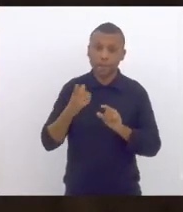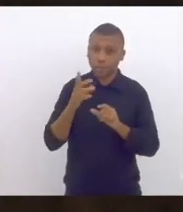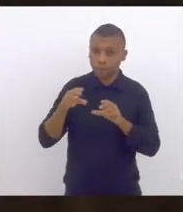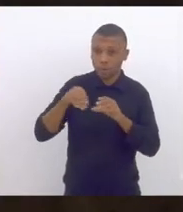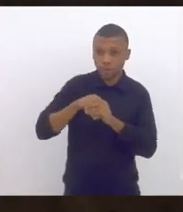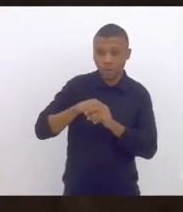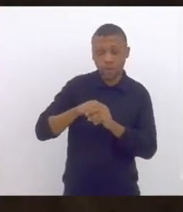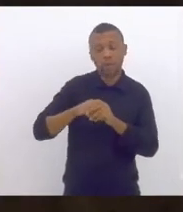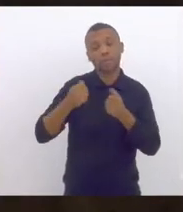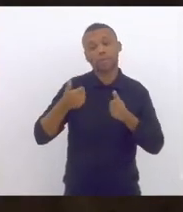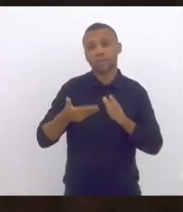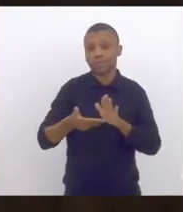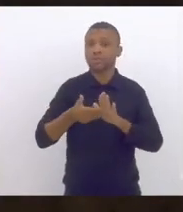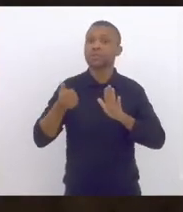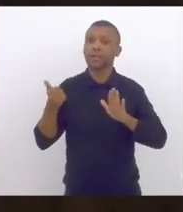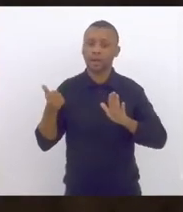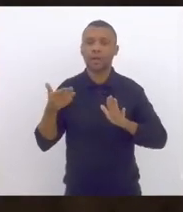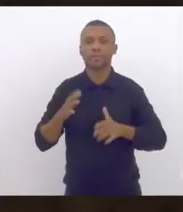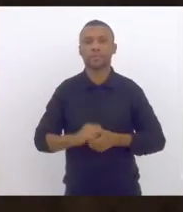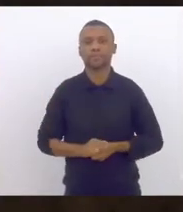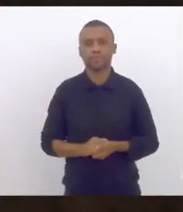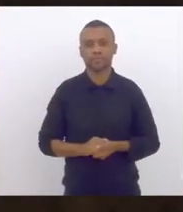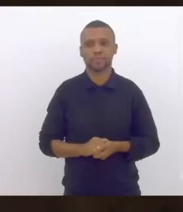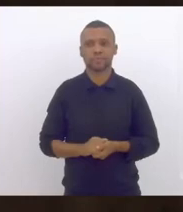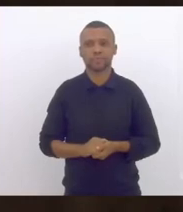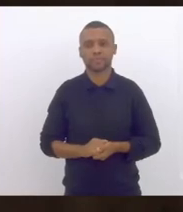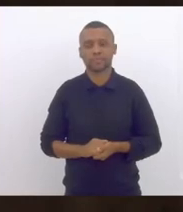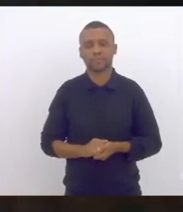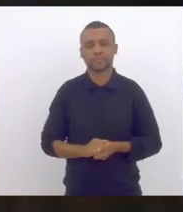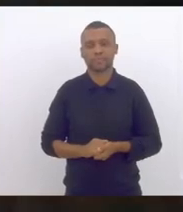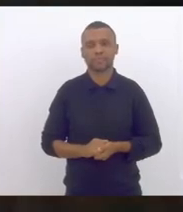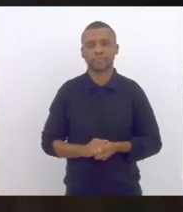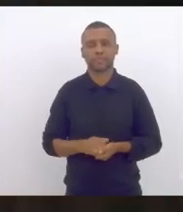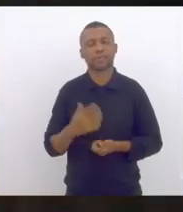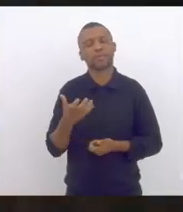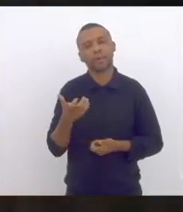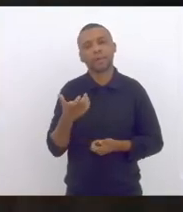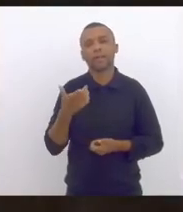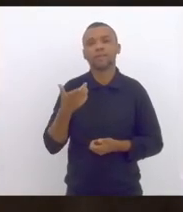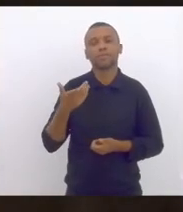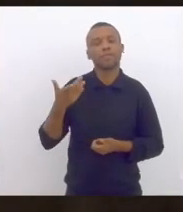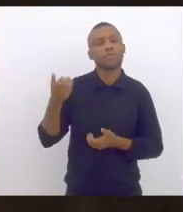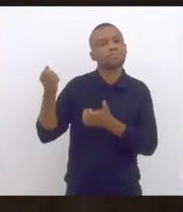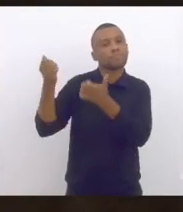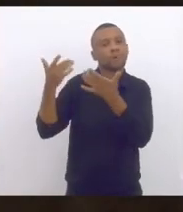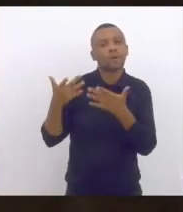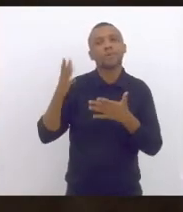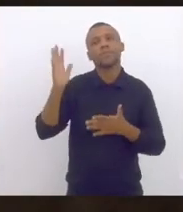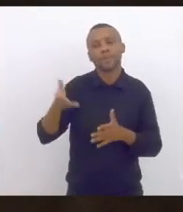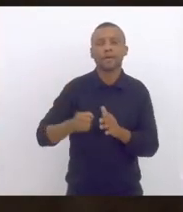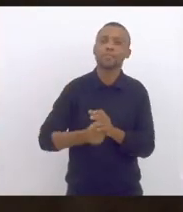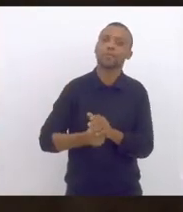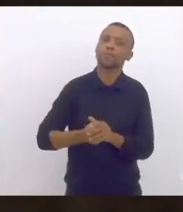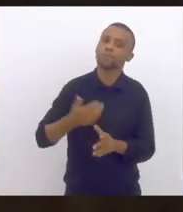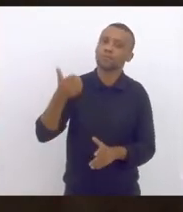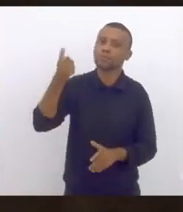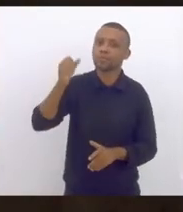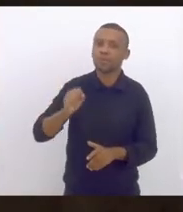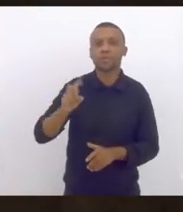incorporar eu tenho que retirar, né? E eu estava querendo uma palavra do Mink, eu já telefonei 18 vezes, não